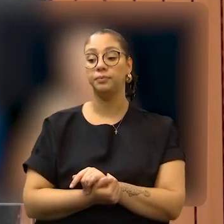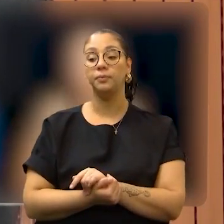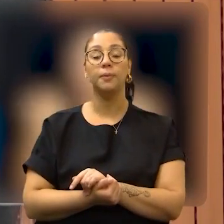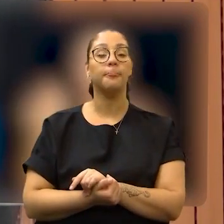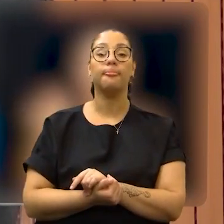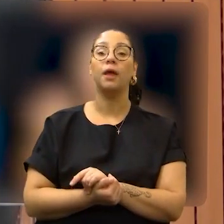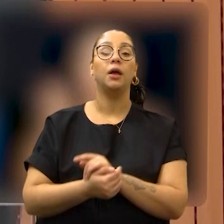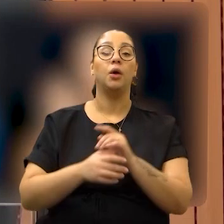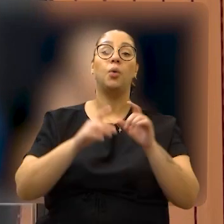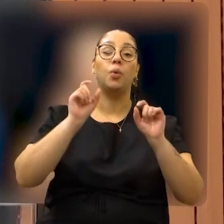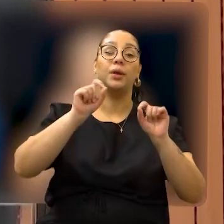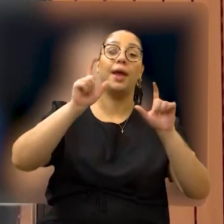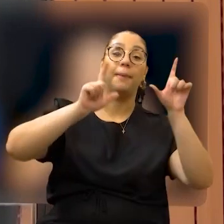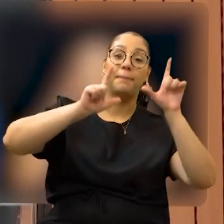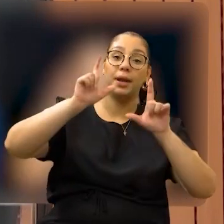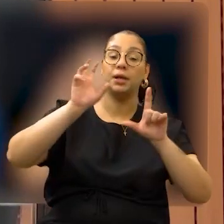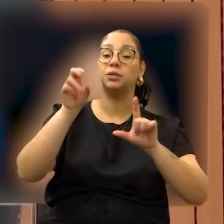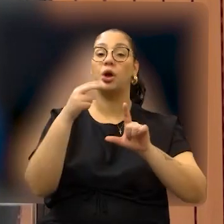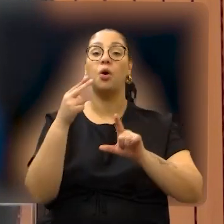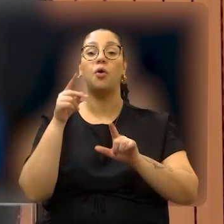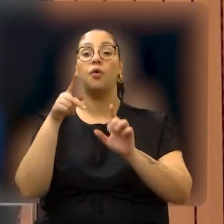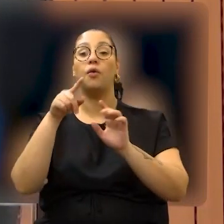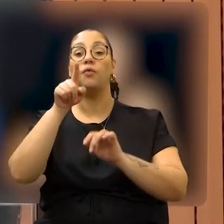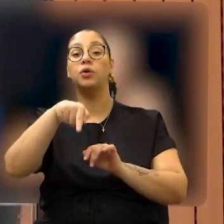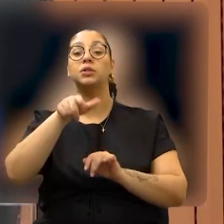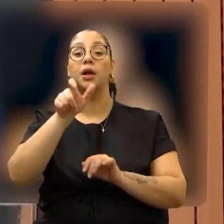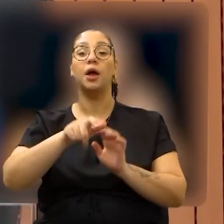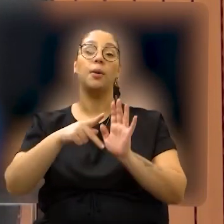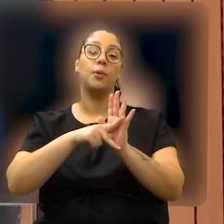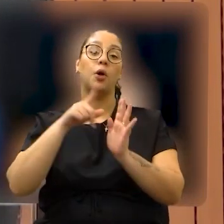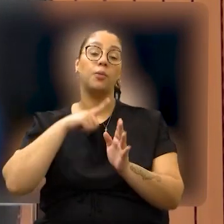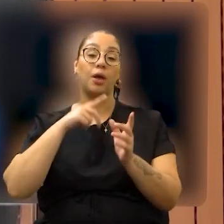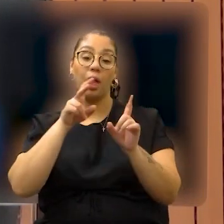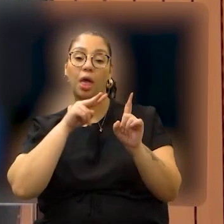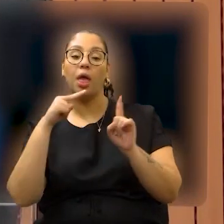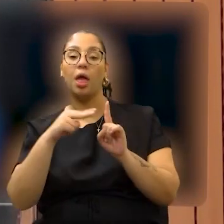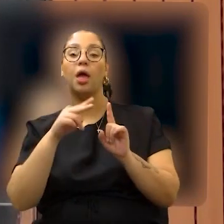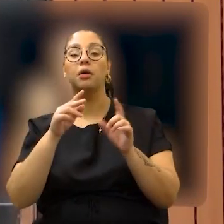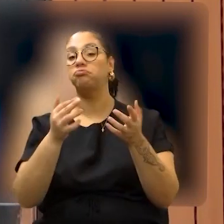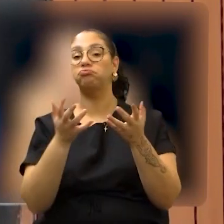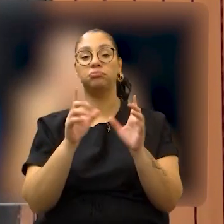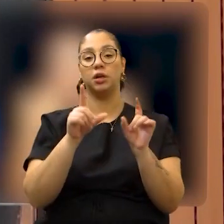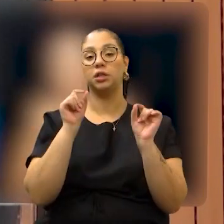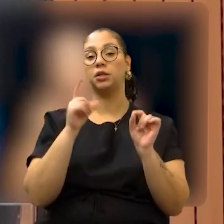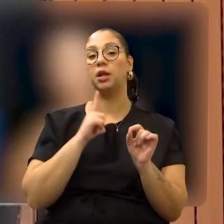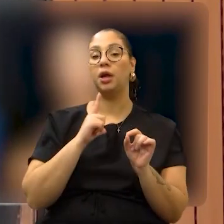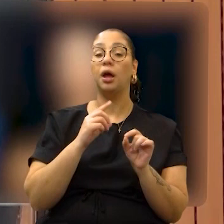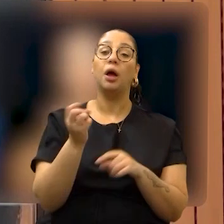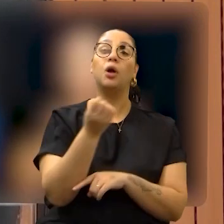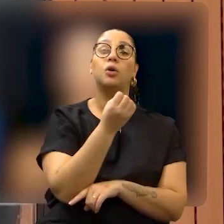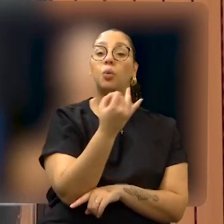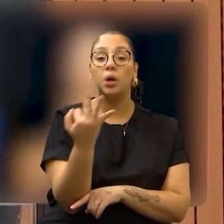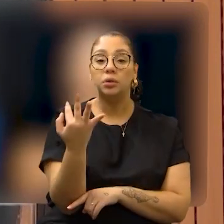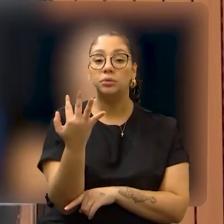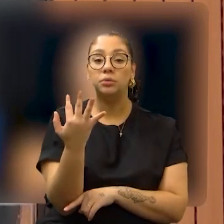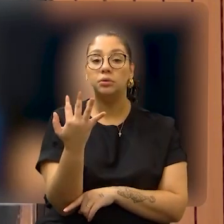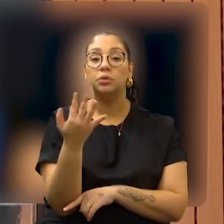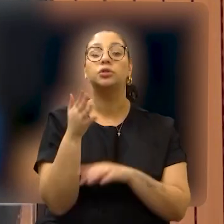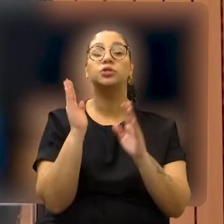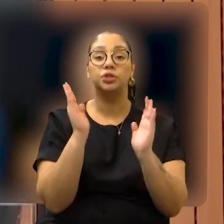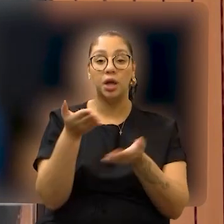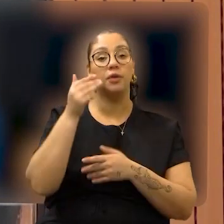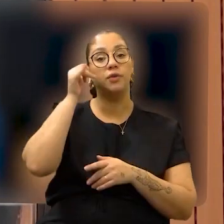só consegue ver aquilo que a imprensa ou que você quer ver, é essa a informação que você vai ter. Agora, eu gostaria que me passasse